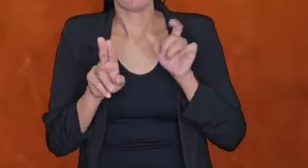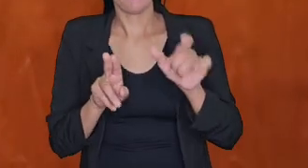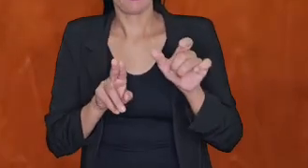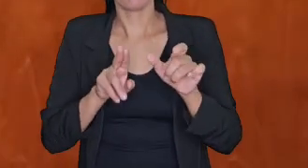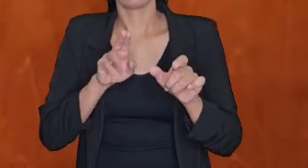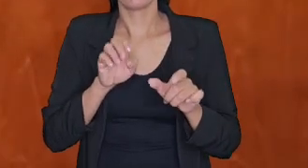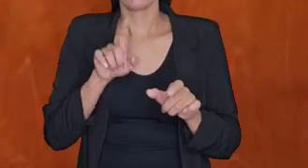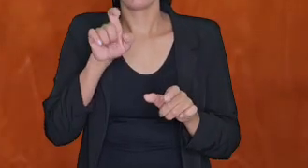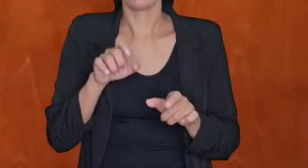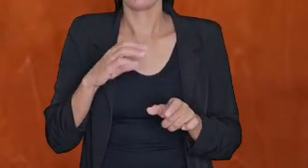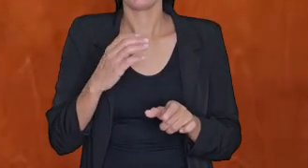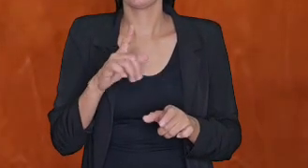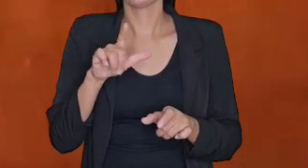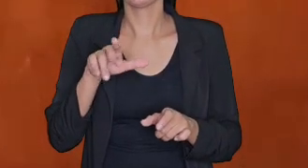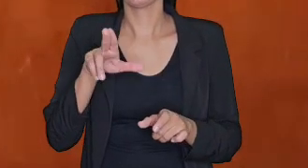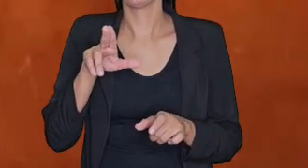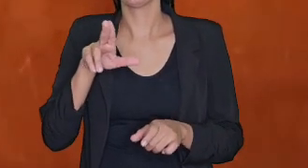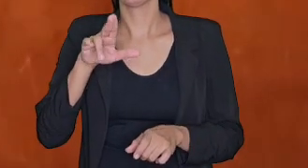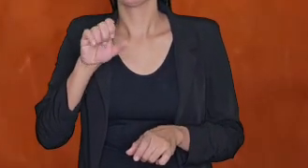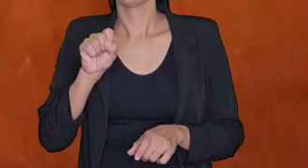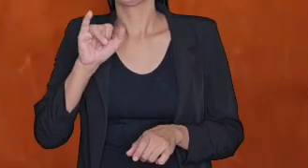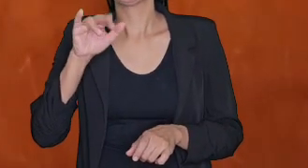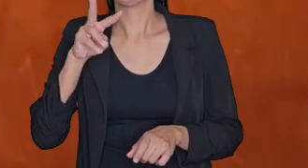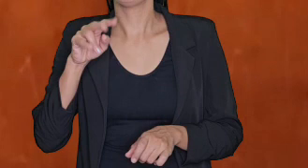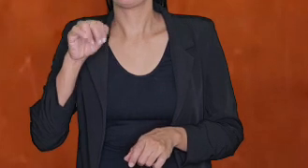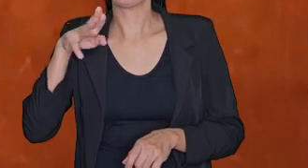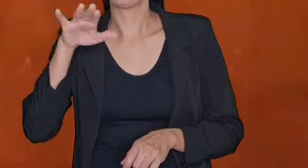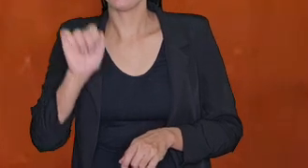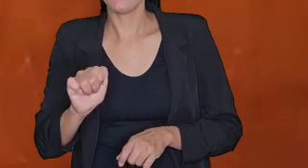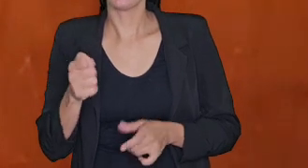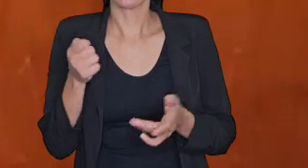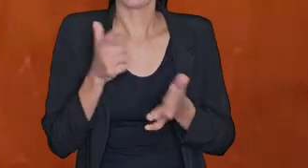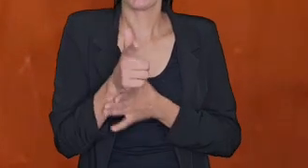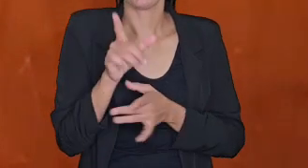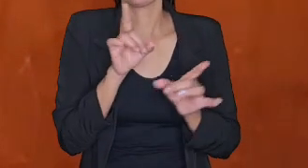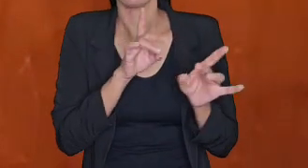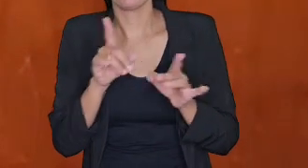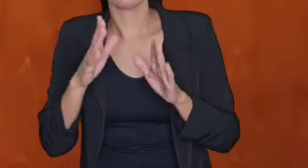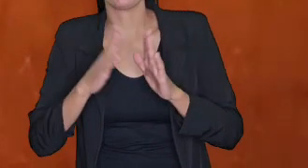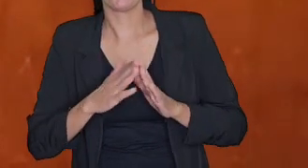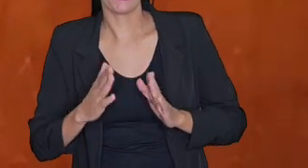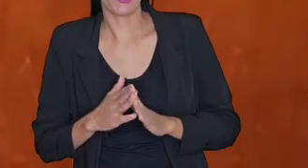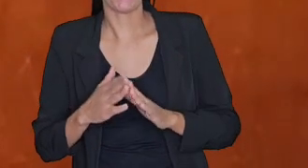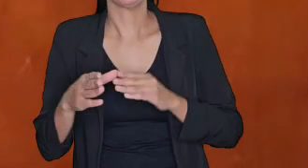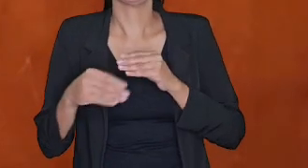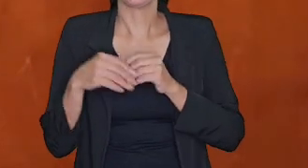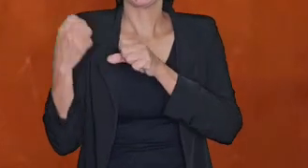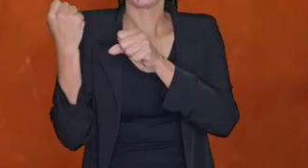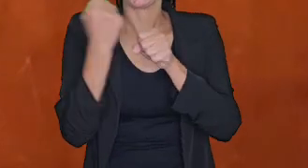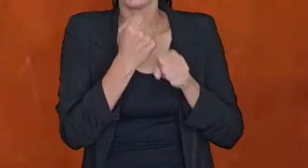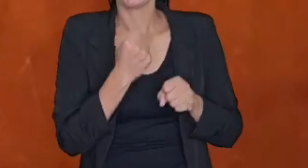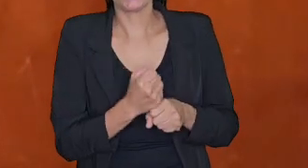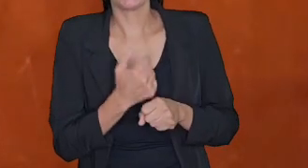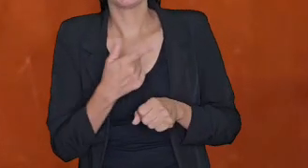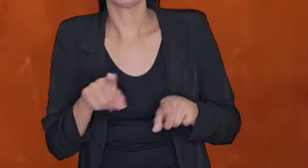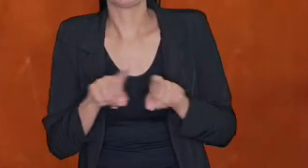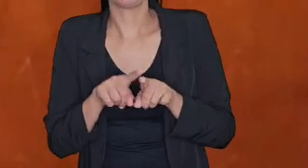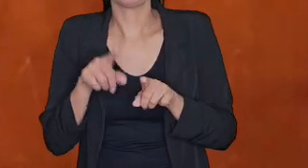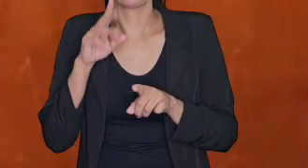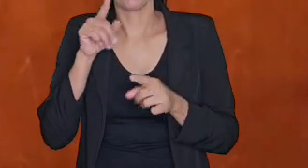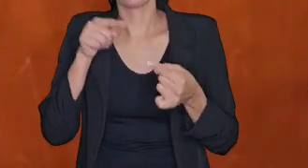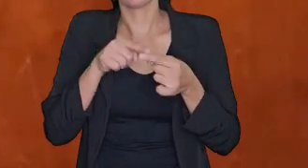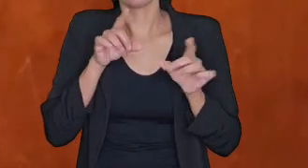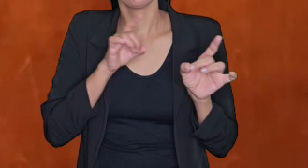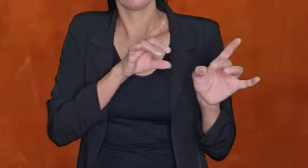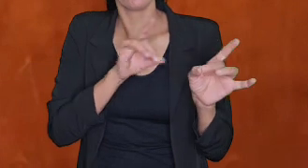e usa esse advérbio exclusivamente, a compra e venda de imóveis, locação, incorporação imobiliária